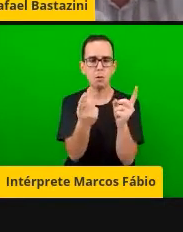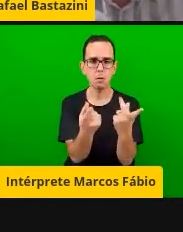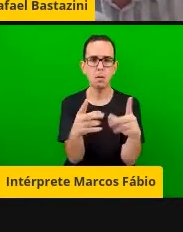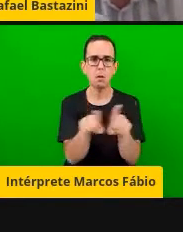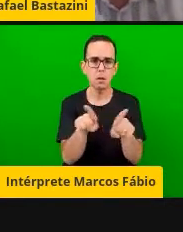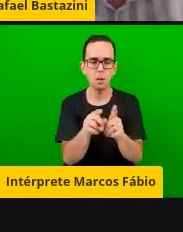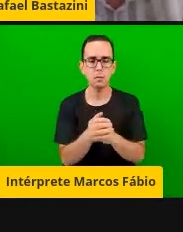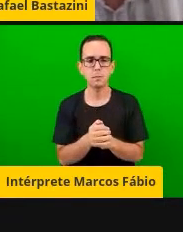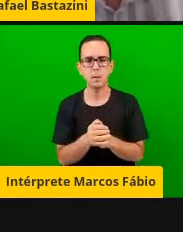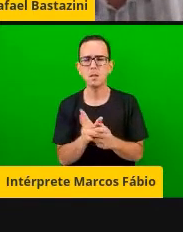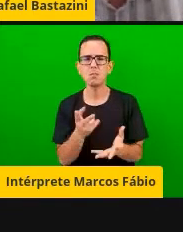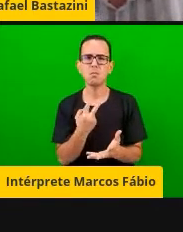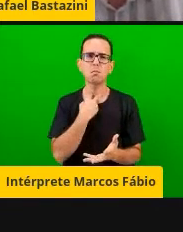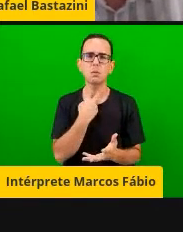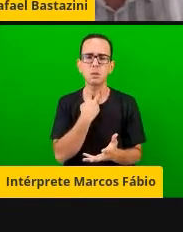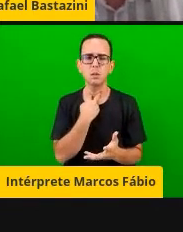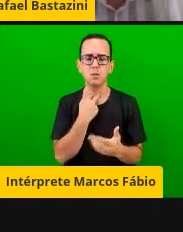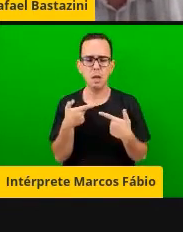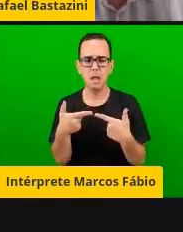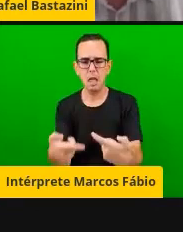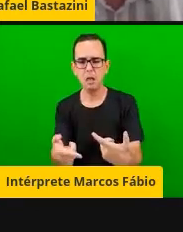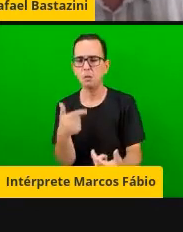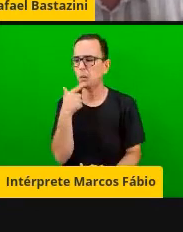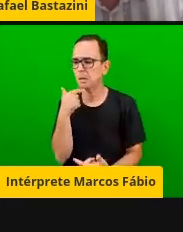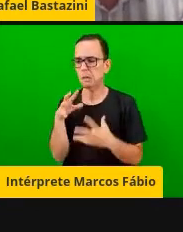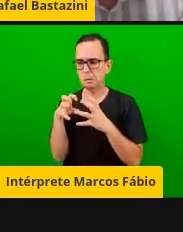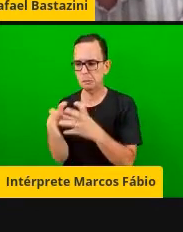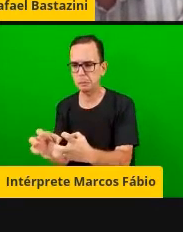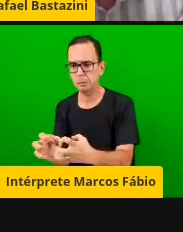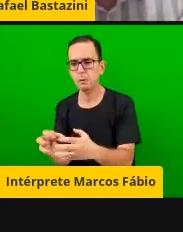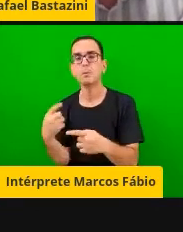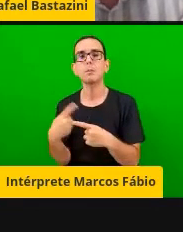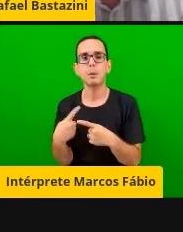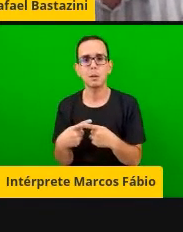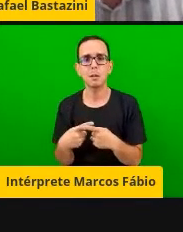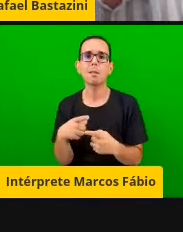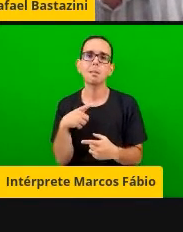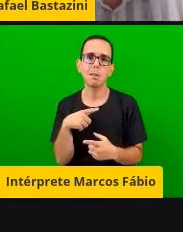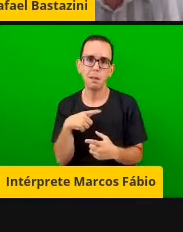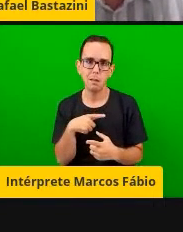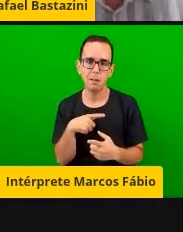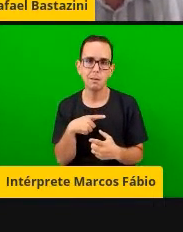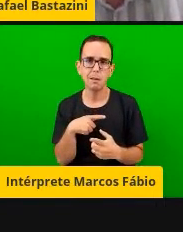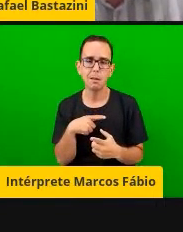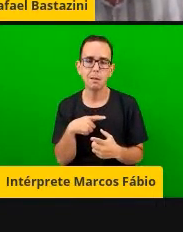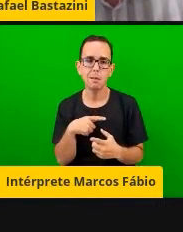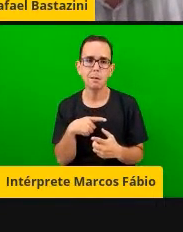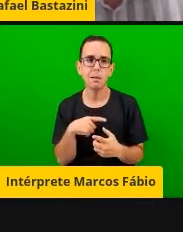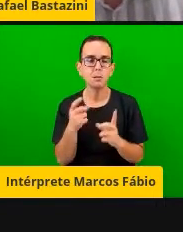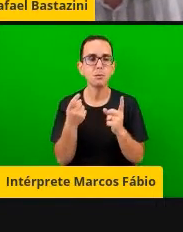numa possível guerra, num possível conflito, obviamente que servirão também para a logística